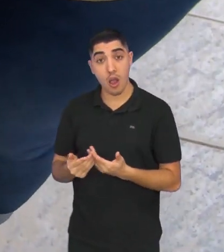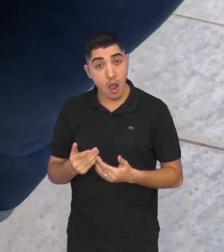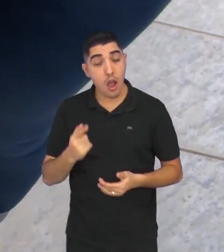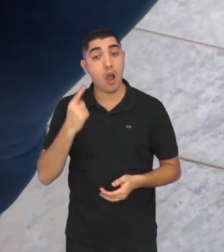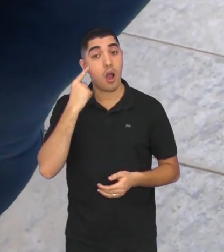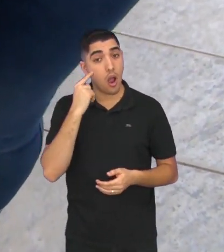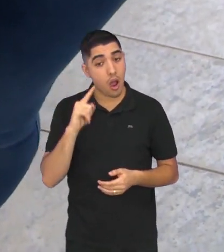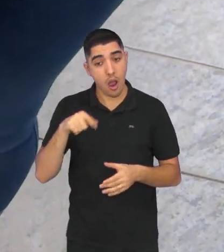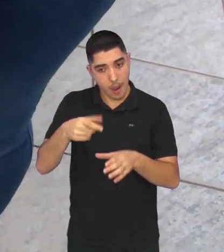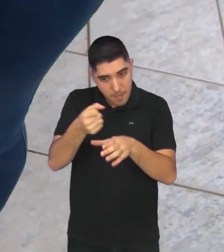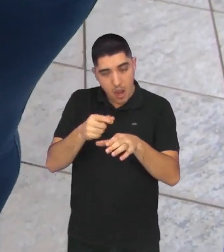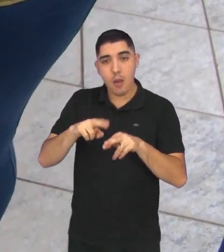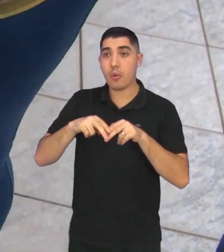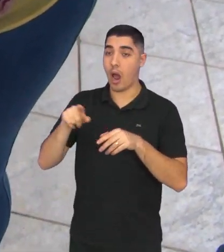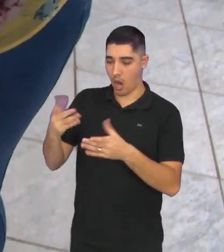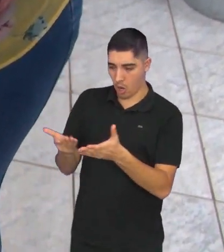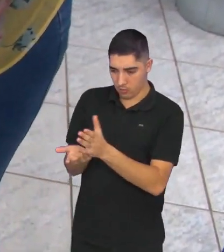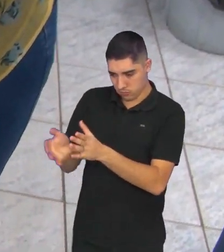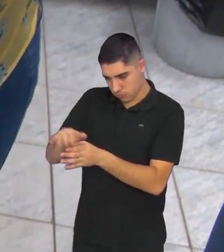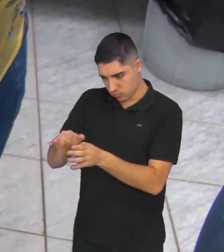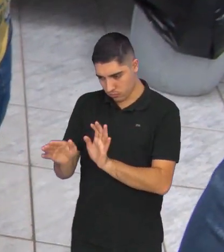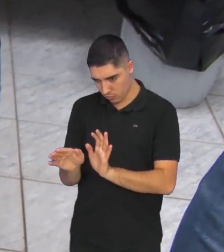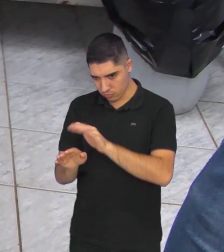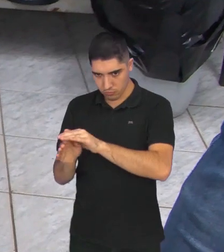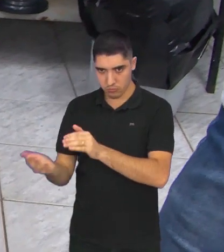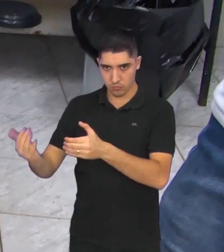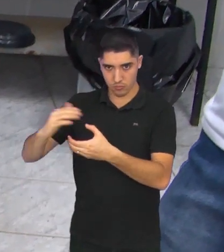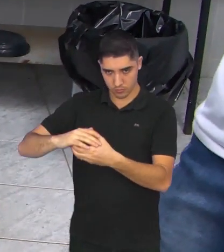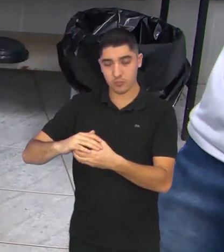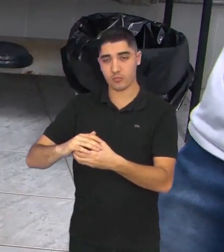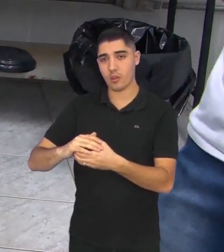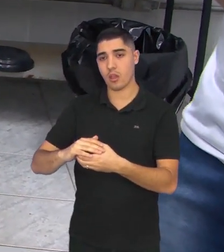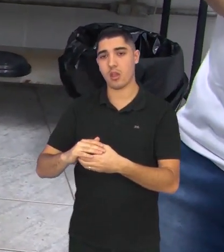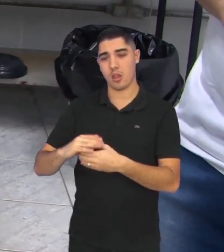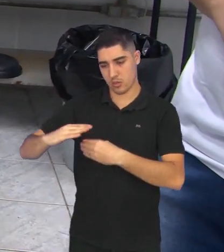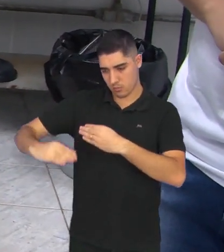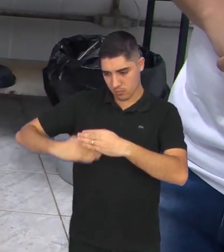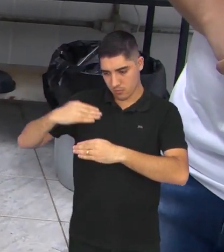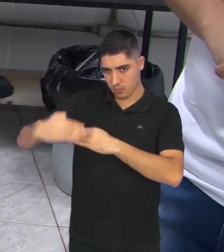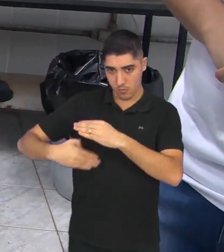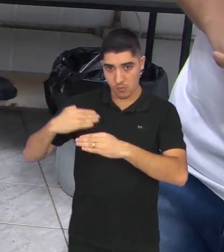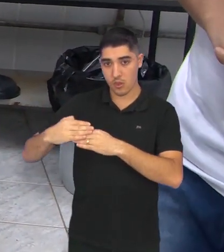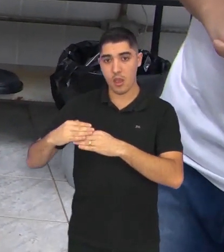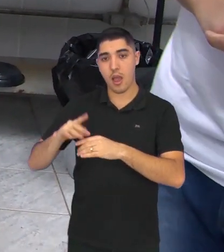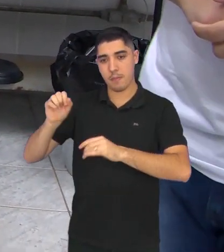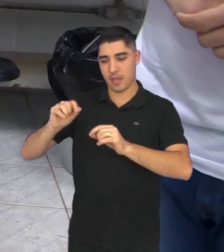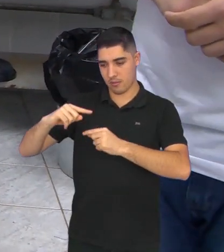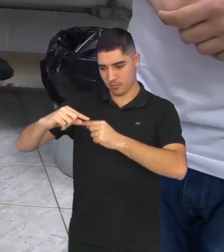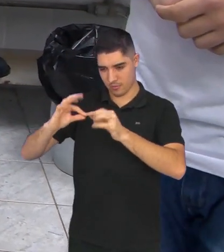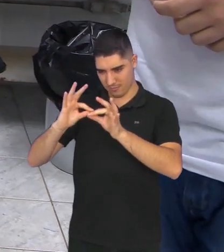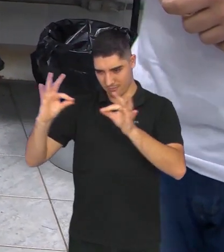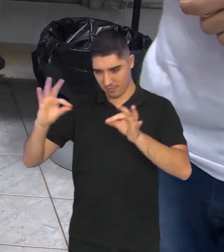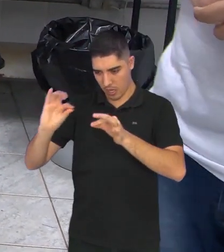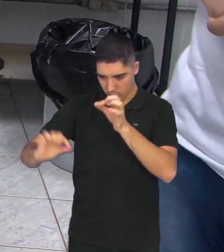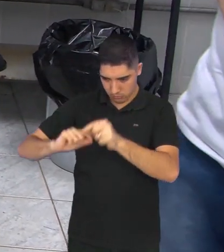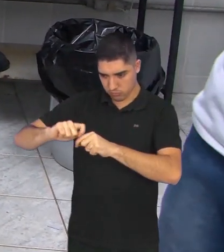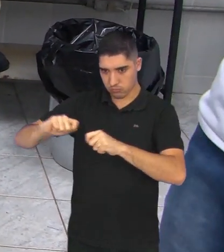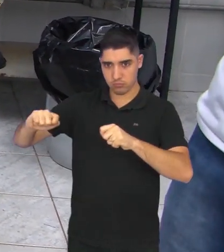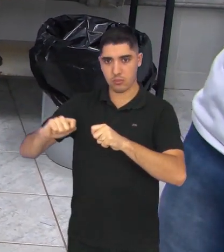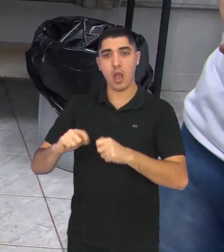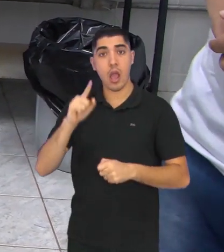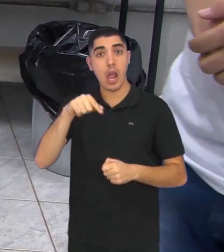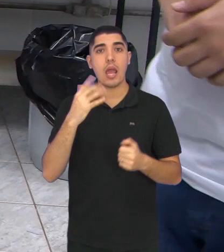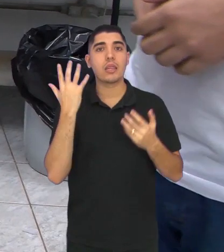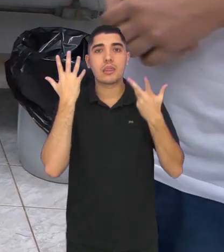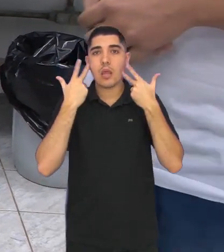a gente só enrola, embala e isso. Aí depois a gente pega uma fibra e amarra.